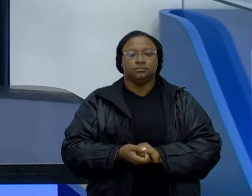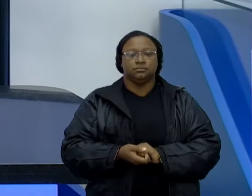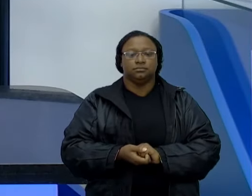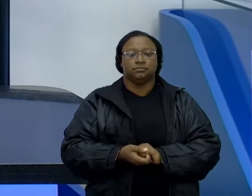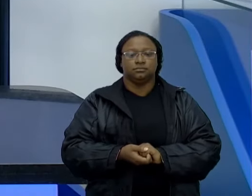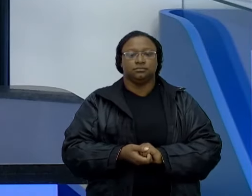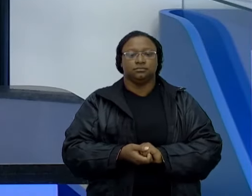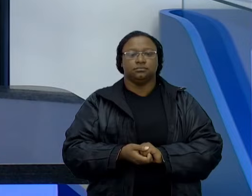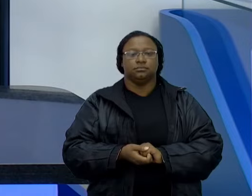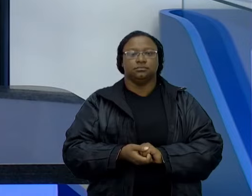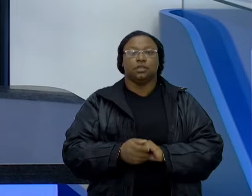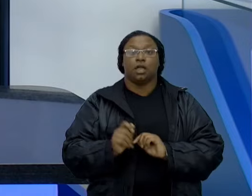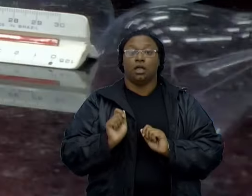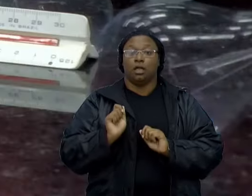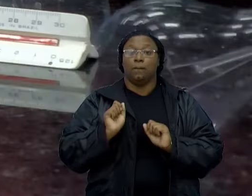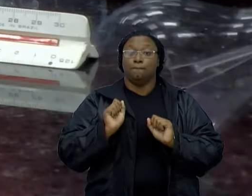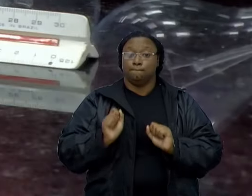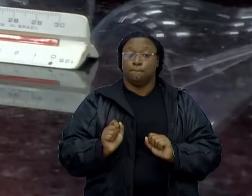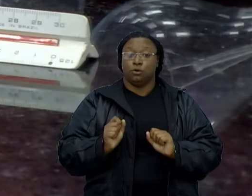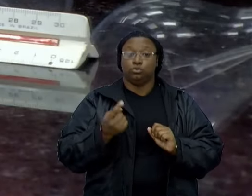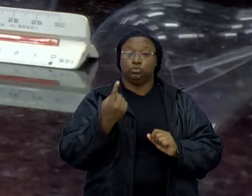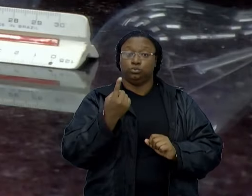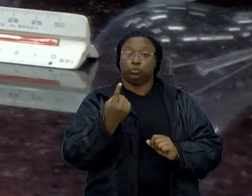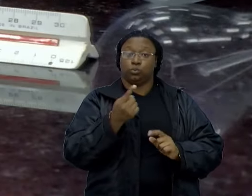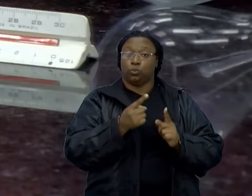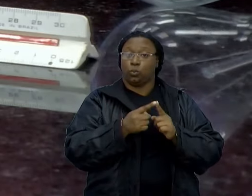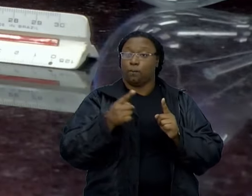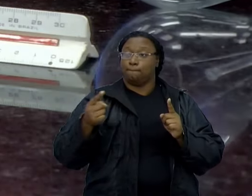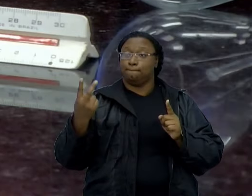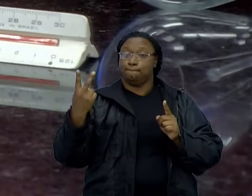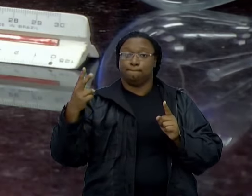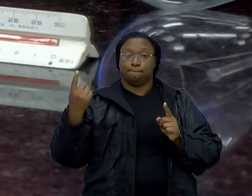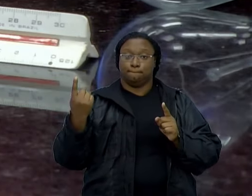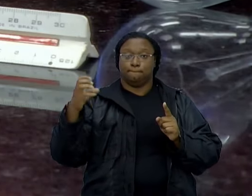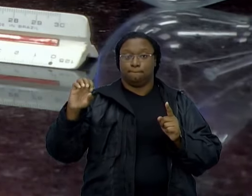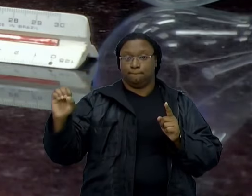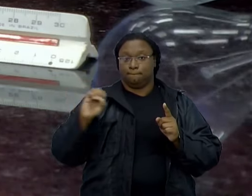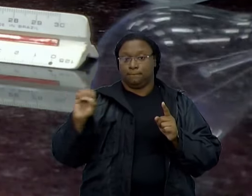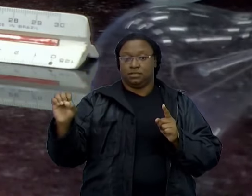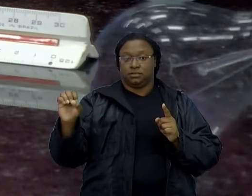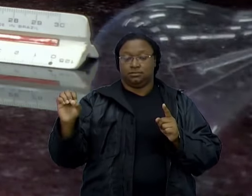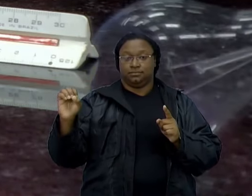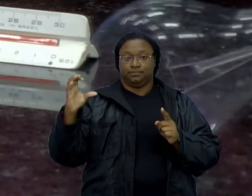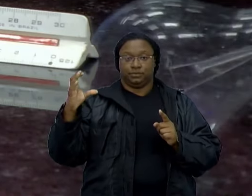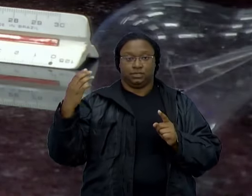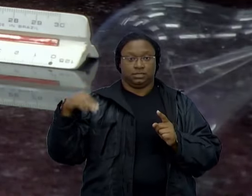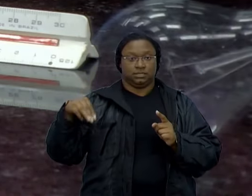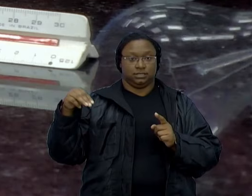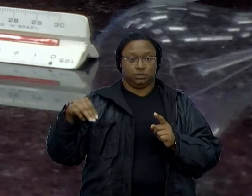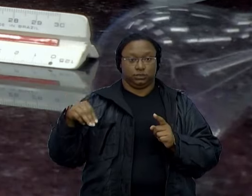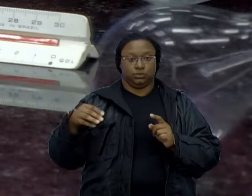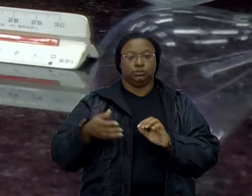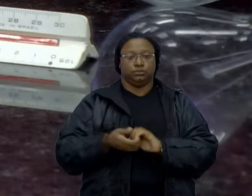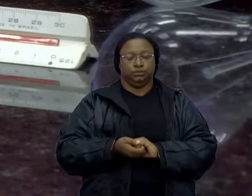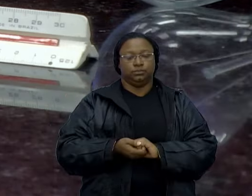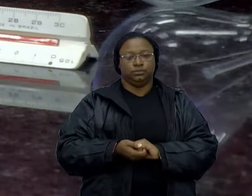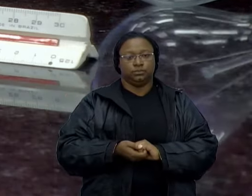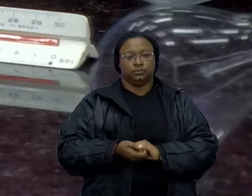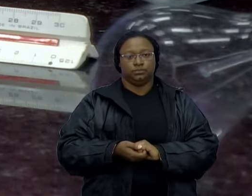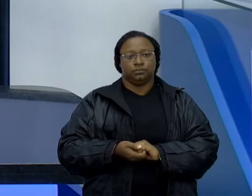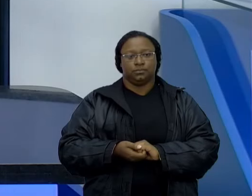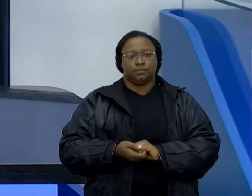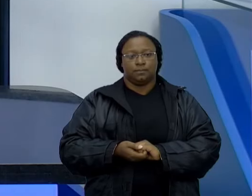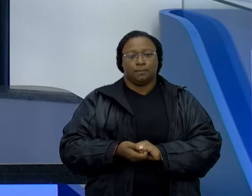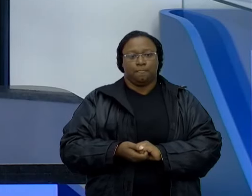pode considerar que é uma escala 1:100, porque aqui está em centímetros, né? Então, a gente tem aqui a escala 1:100,